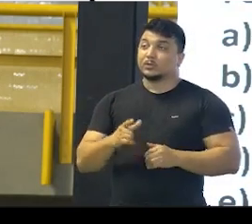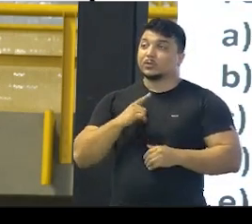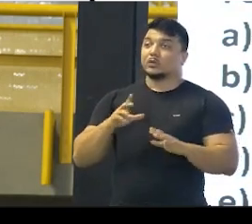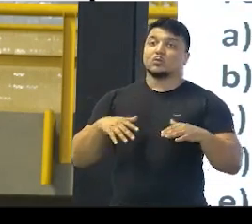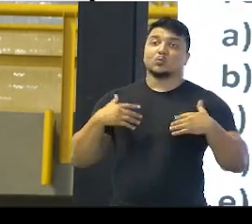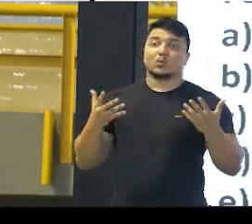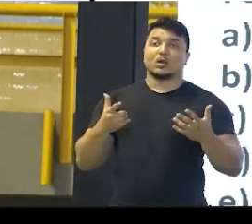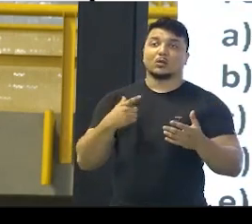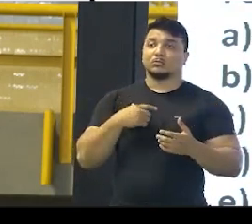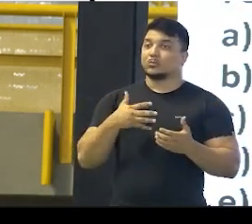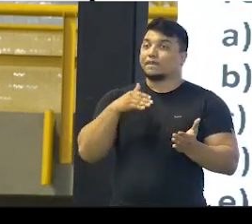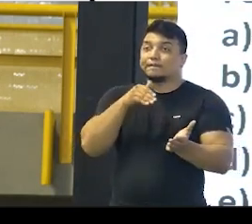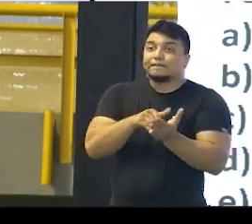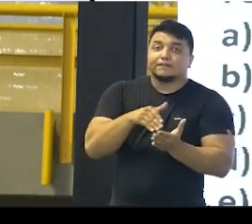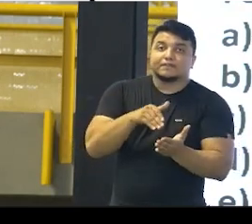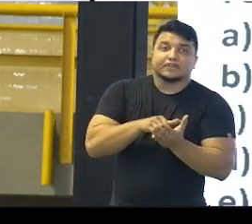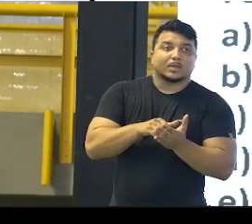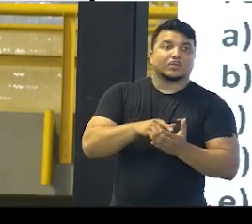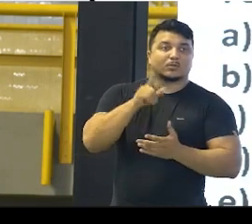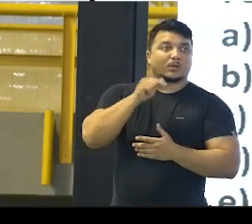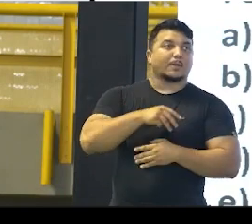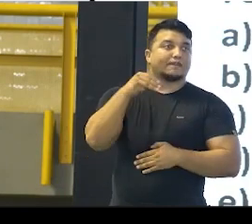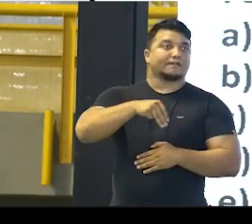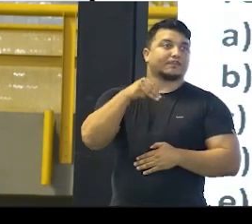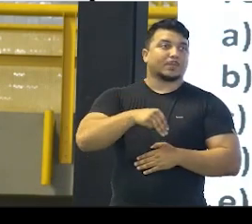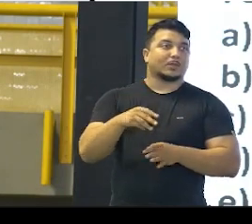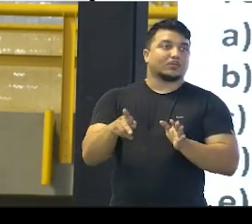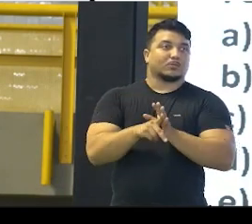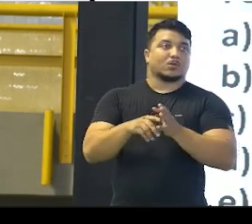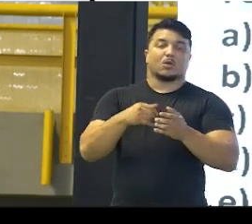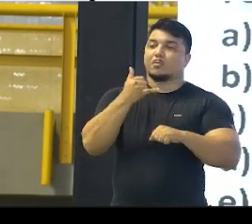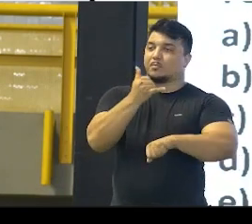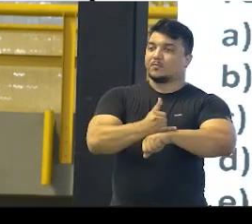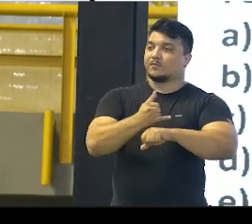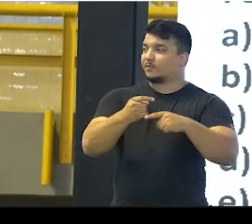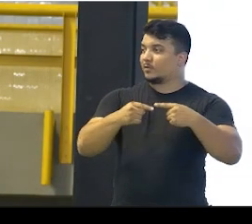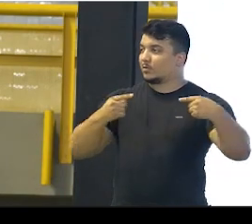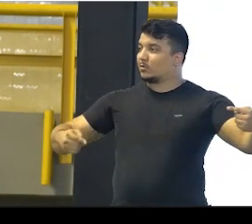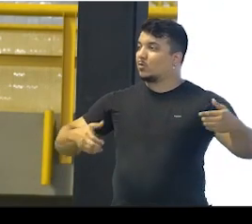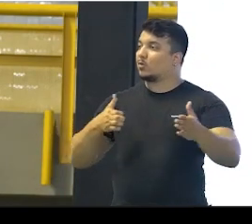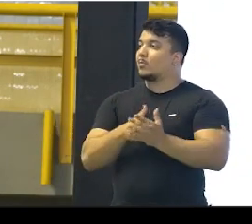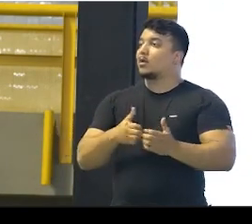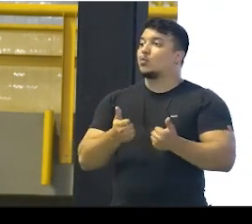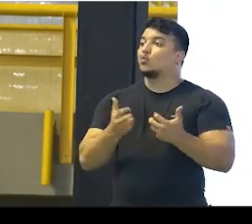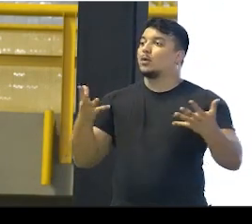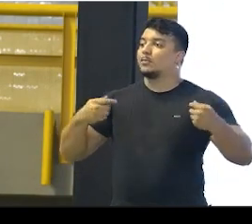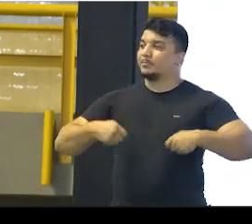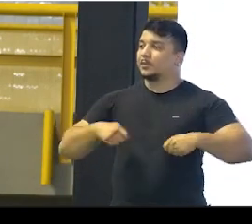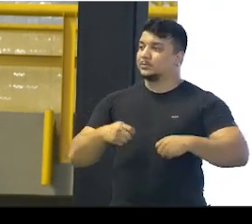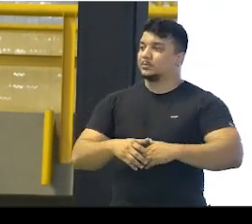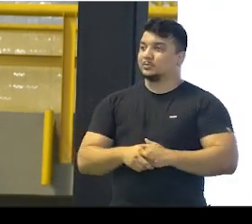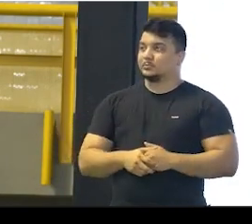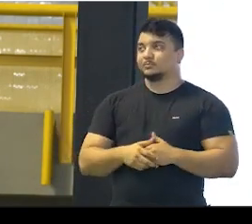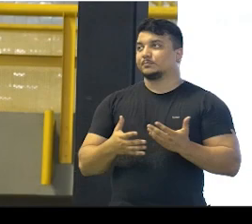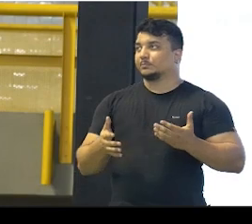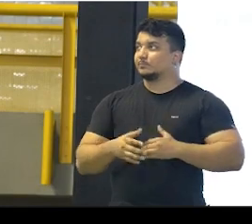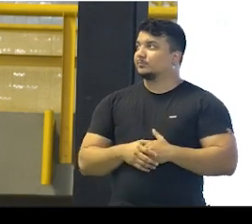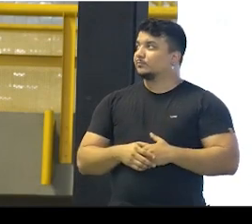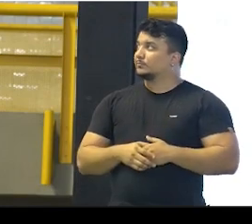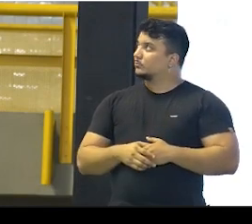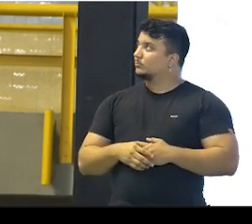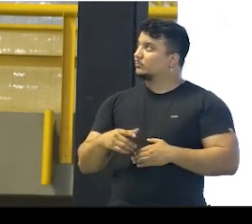volta de arame, você bota umas 5 voltas de arame para poder criar a barreira, obviamente. Então,